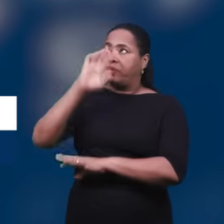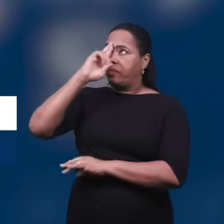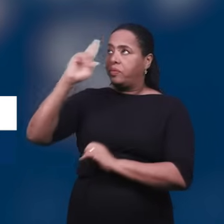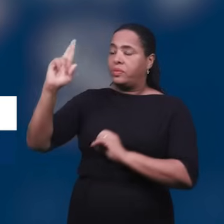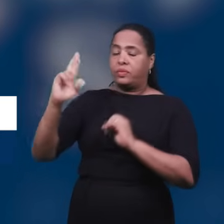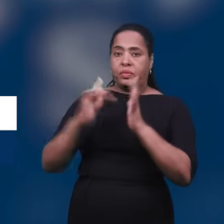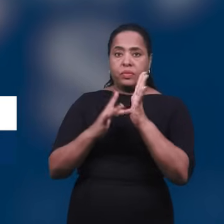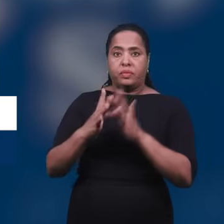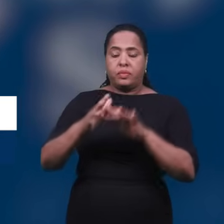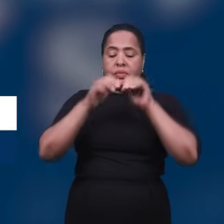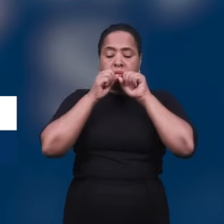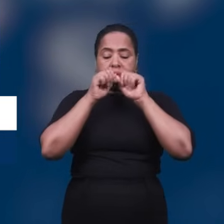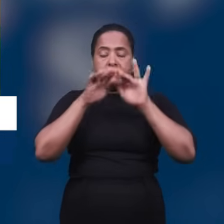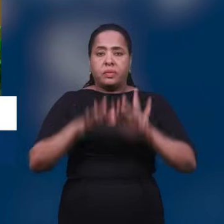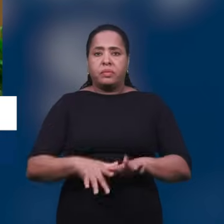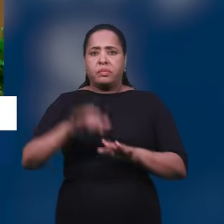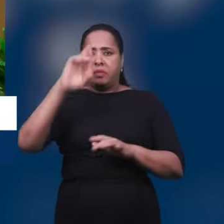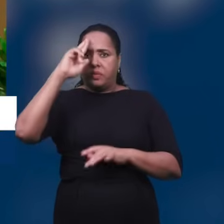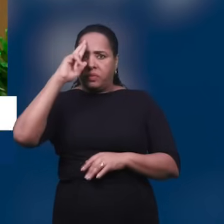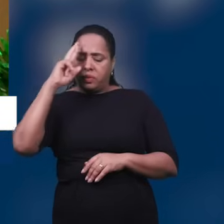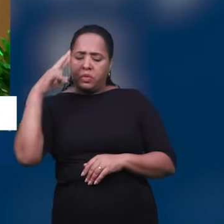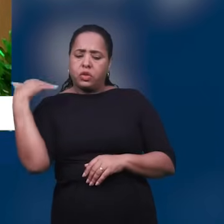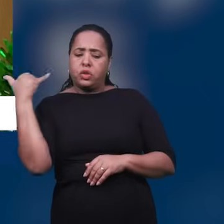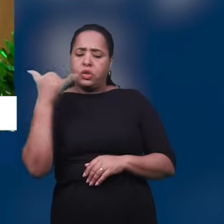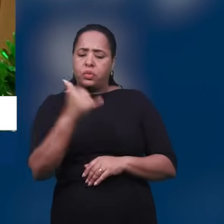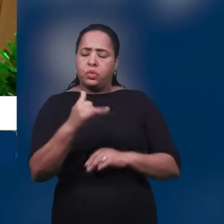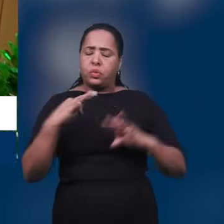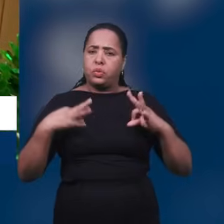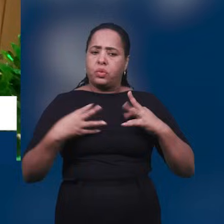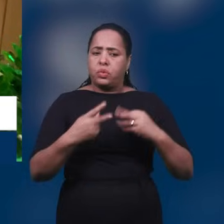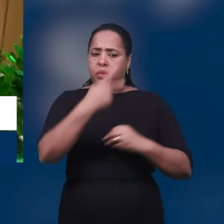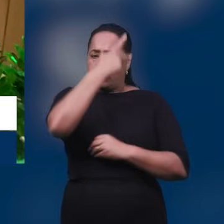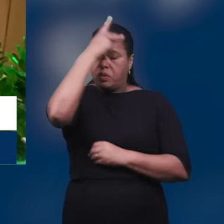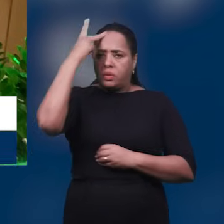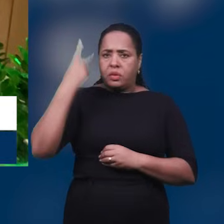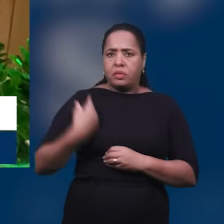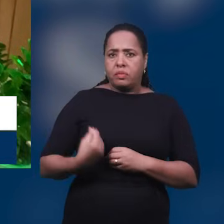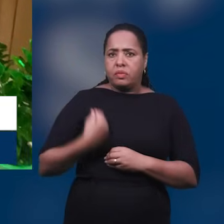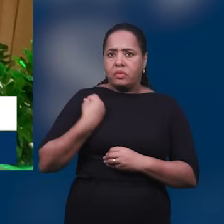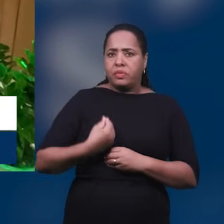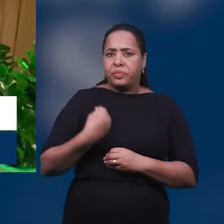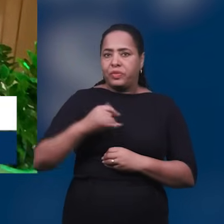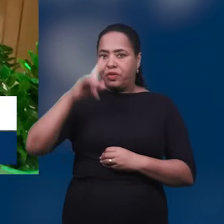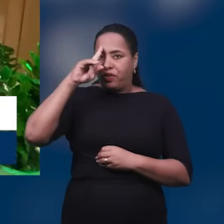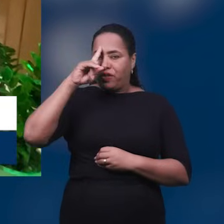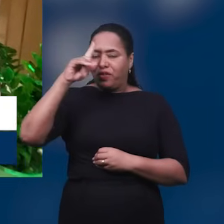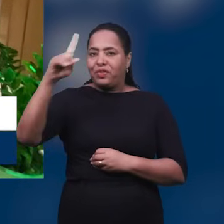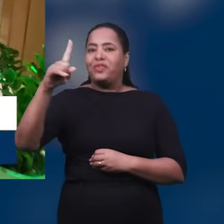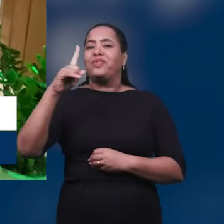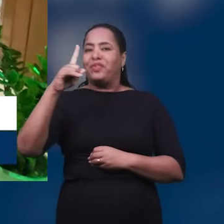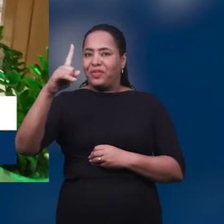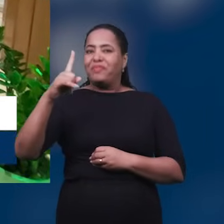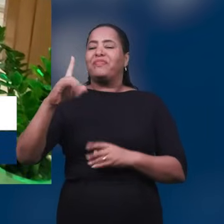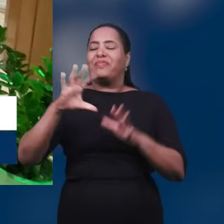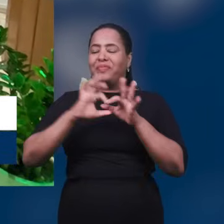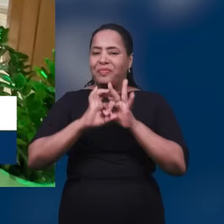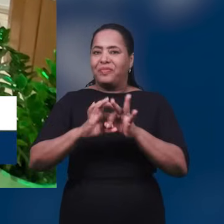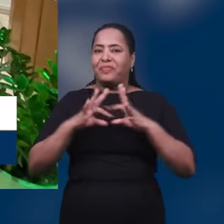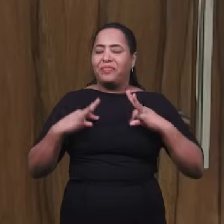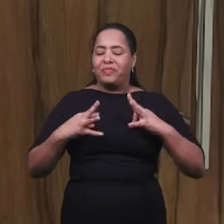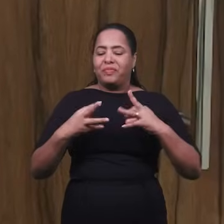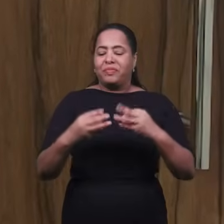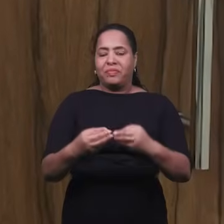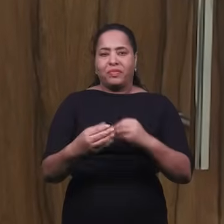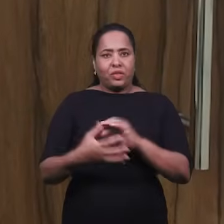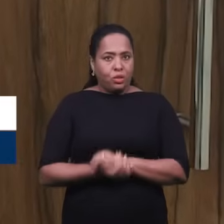nome do Senhor pelas bênçãos recebidas. O Senhor falou com todos os presentes e foi um dia de renovo para a igreja do Nova